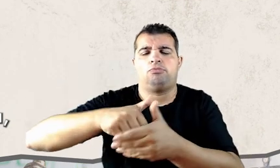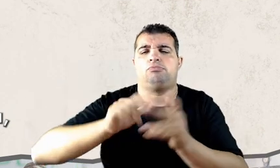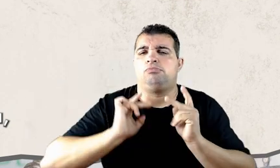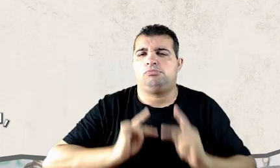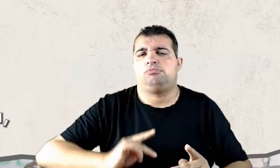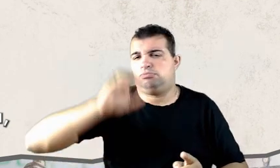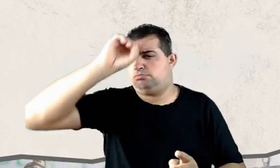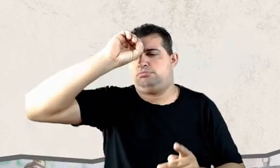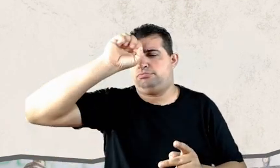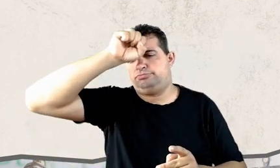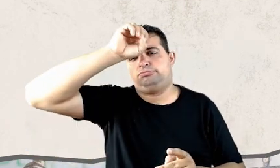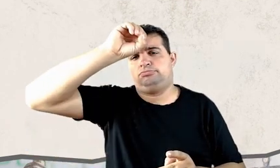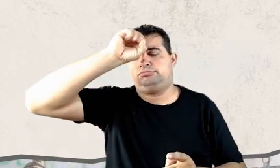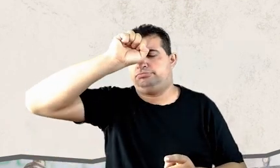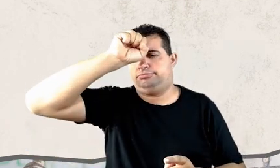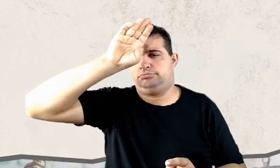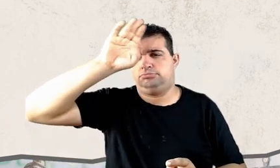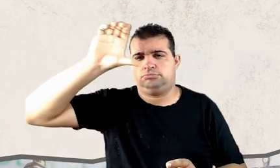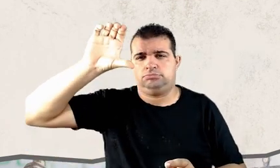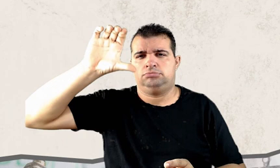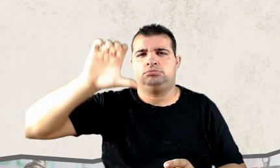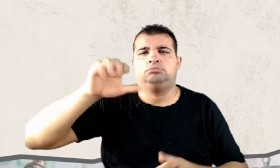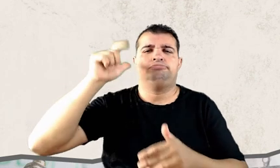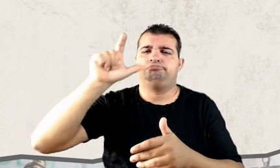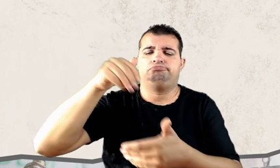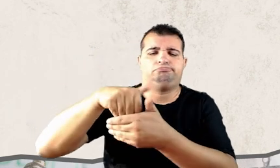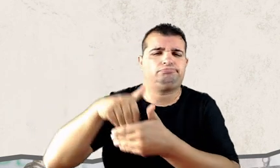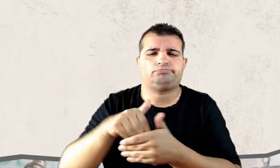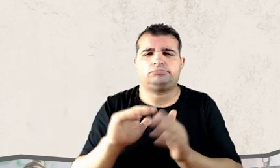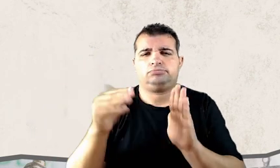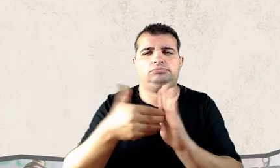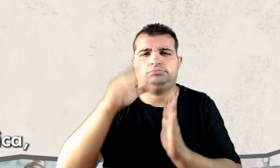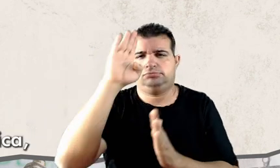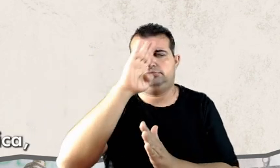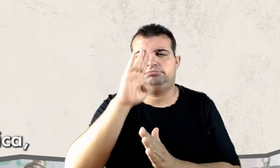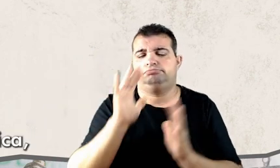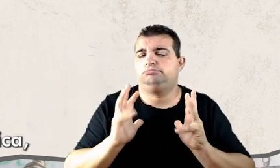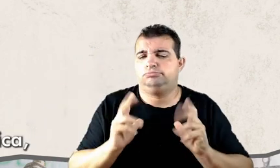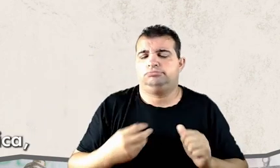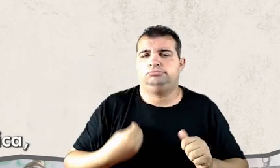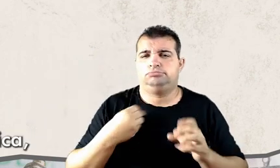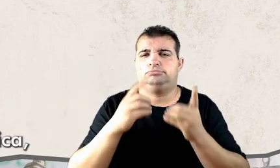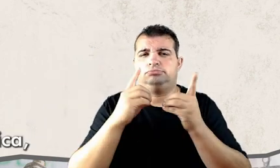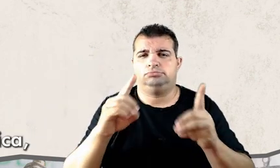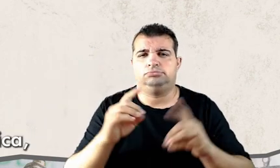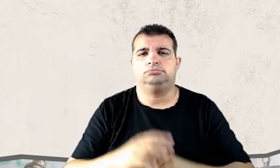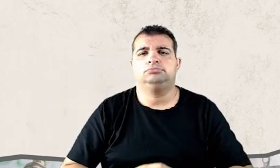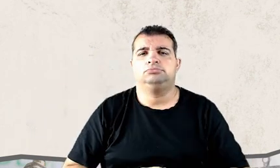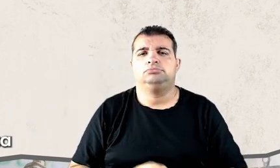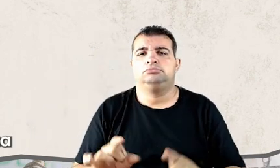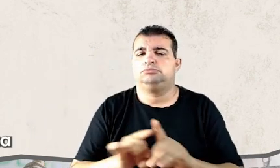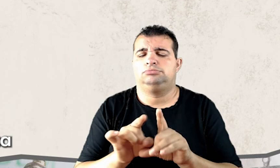do analfabeto, pela elegibilidade de todos os brasileiros, pela pureza da vida